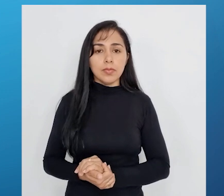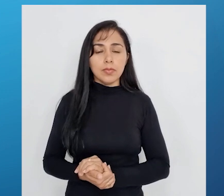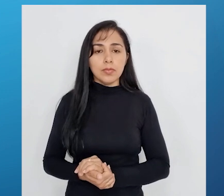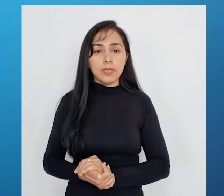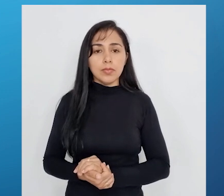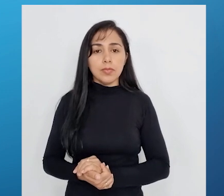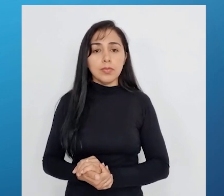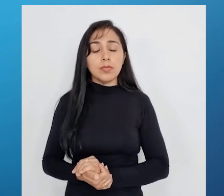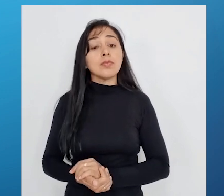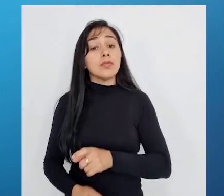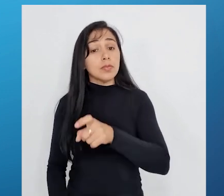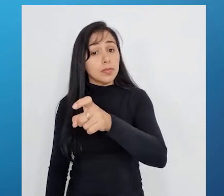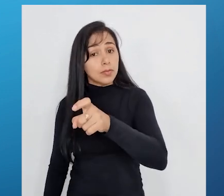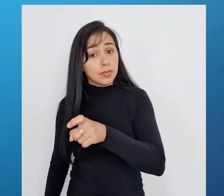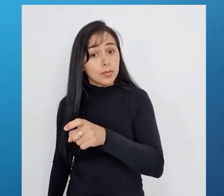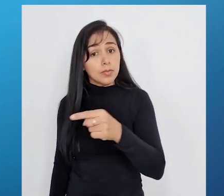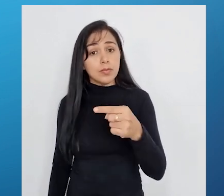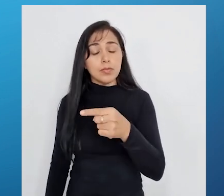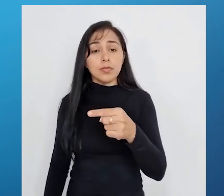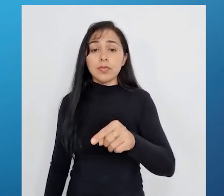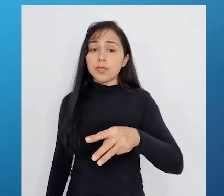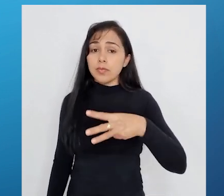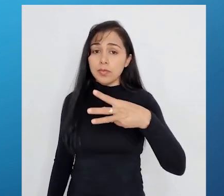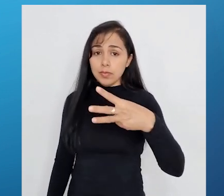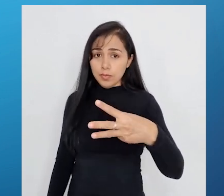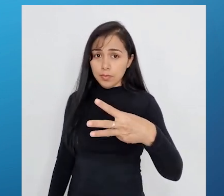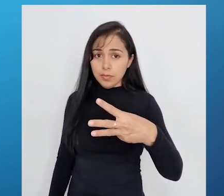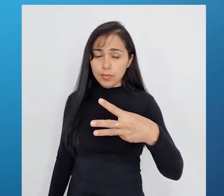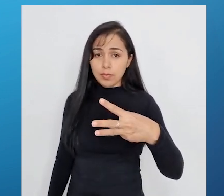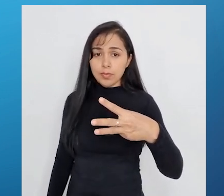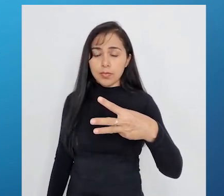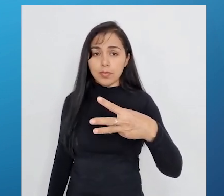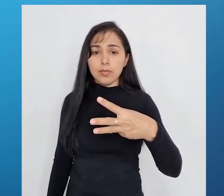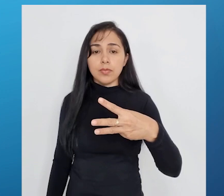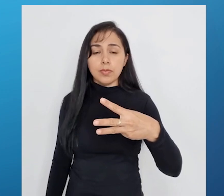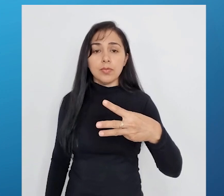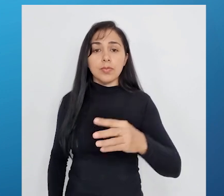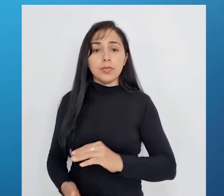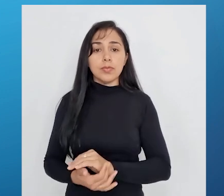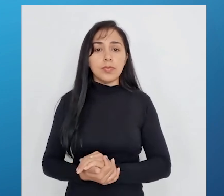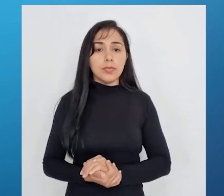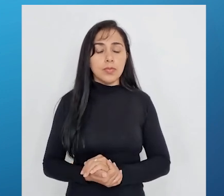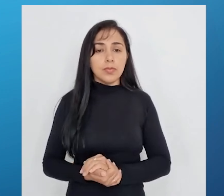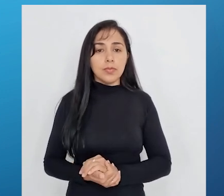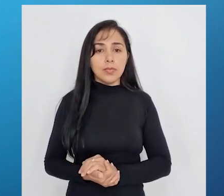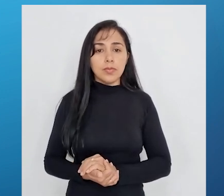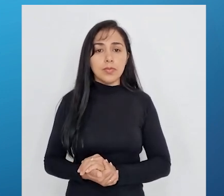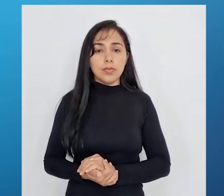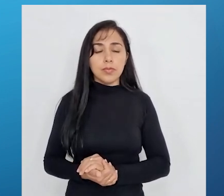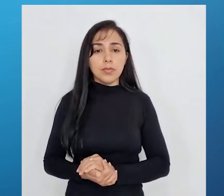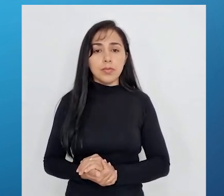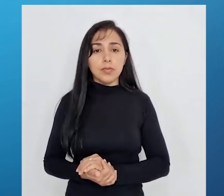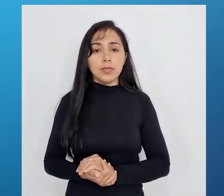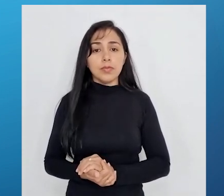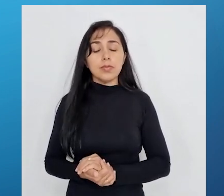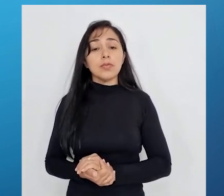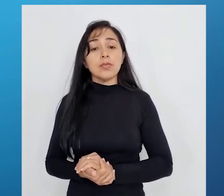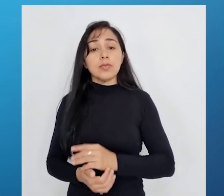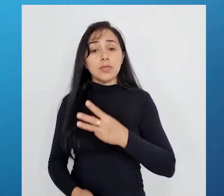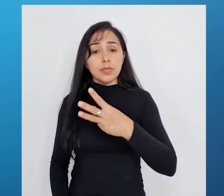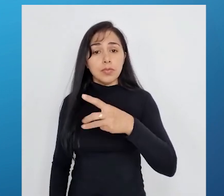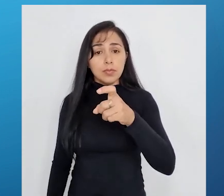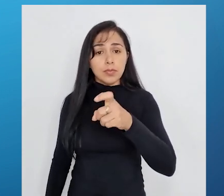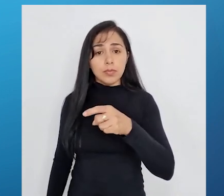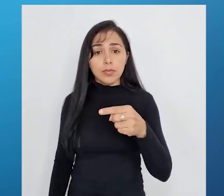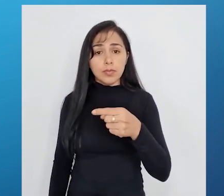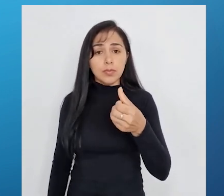x menos 3 vai ser, vamos aqui efetuar 3x menos 6 sobre 2 mais 2. Então, eu